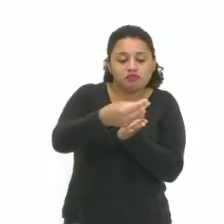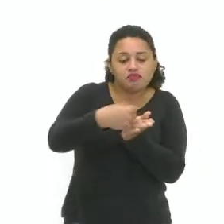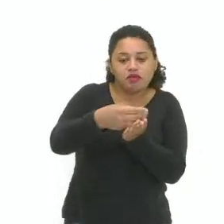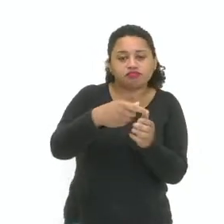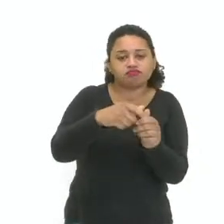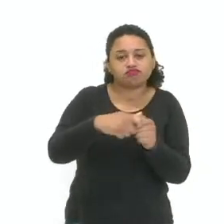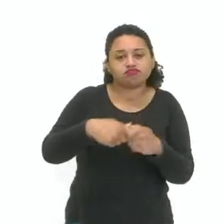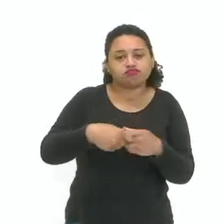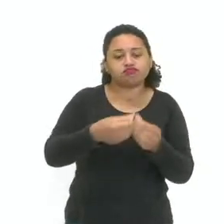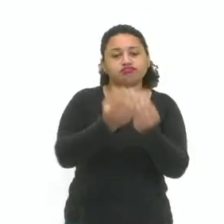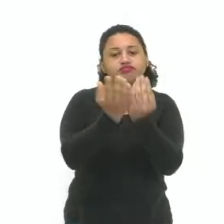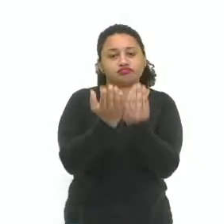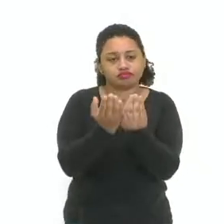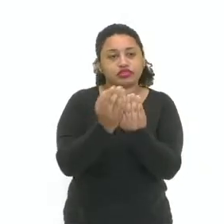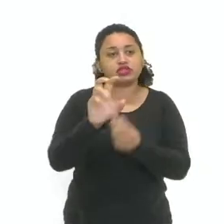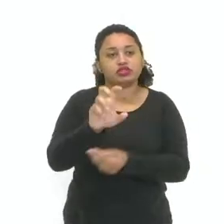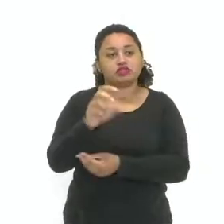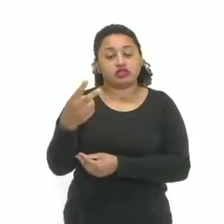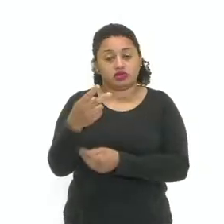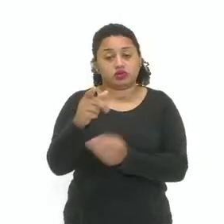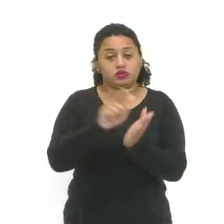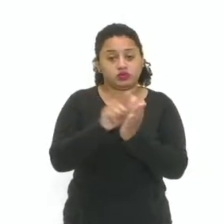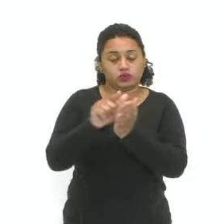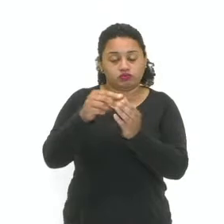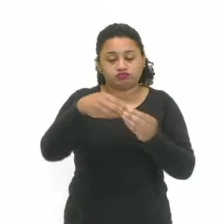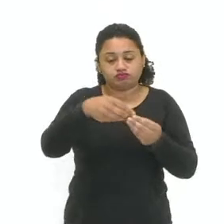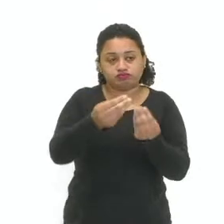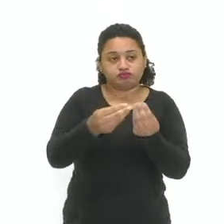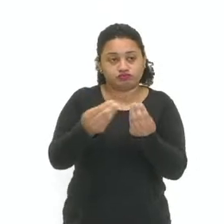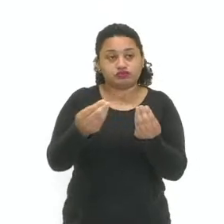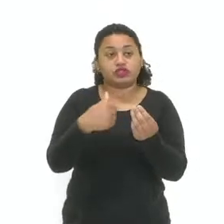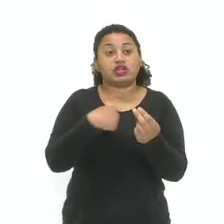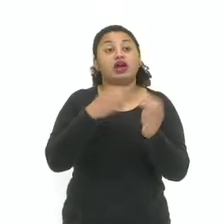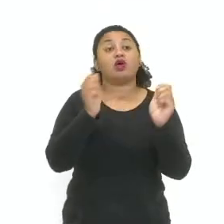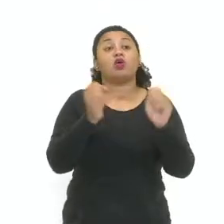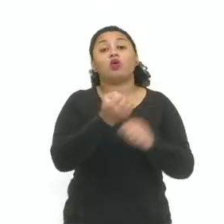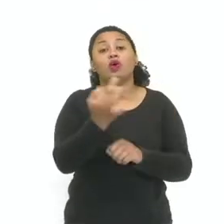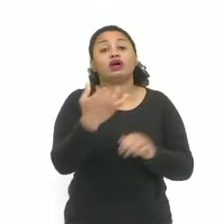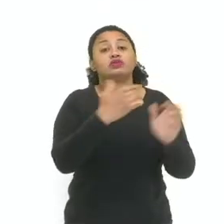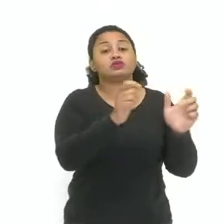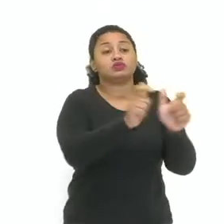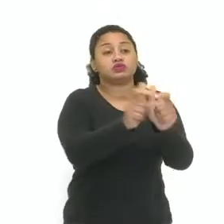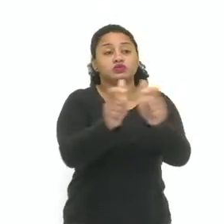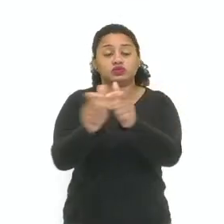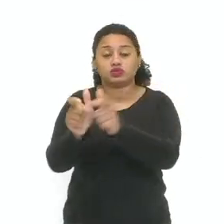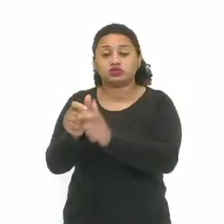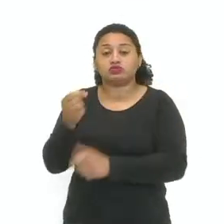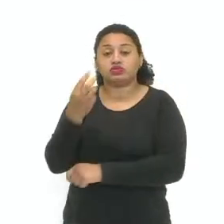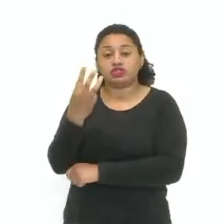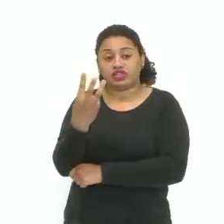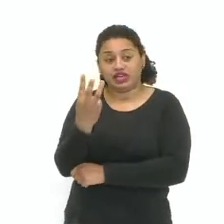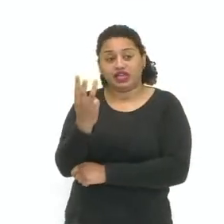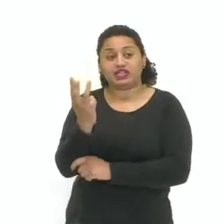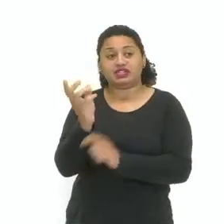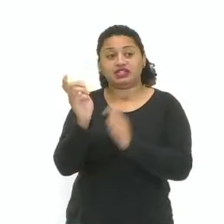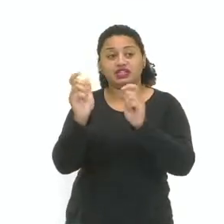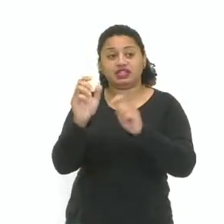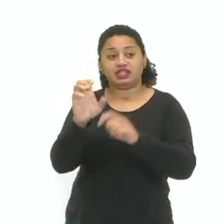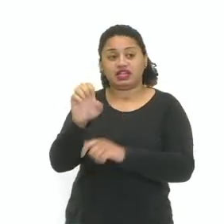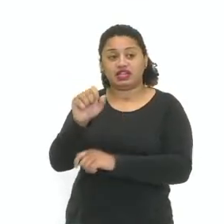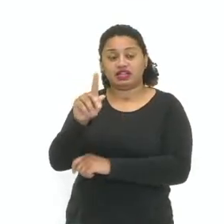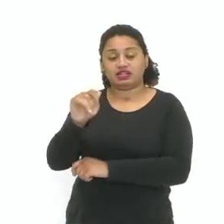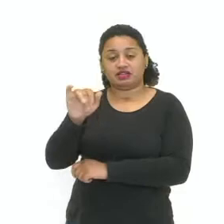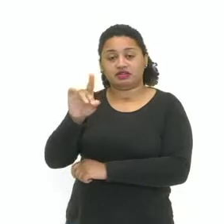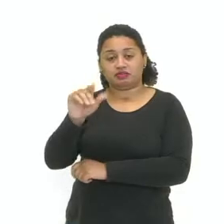52 cartas, quantos grupos de 3 cartas de espadas podem ser